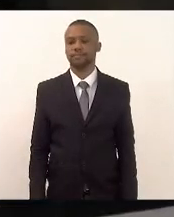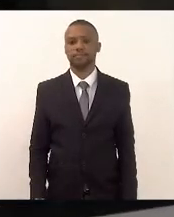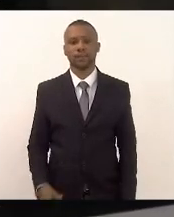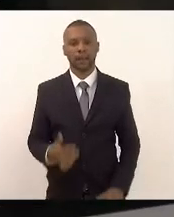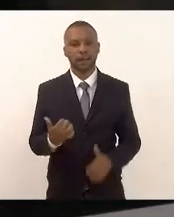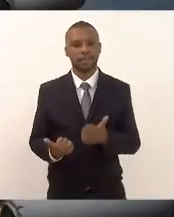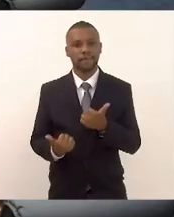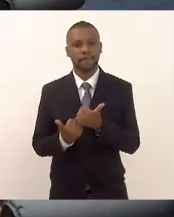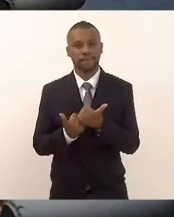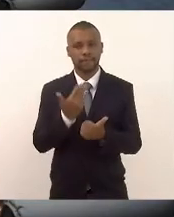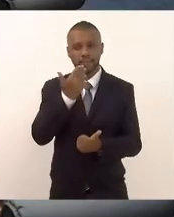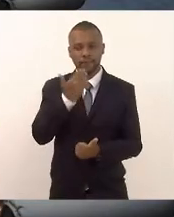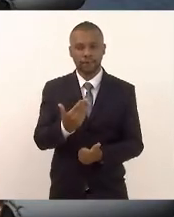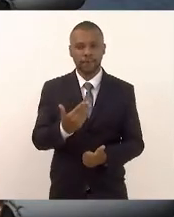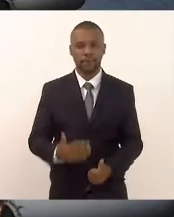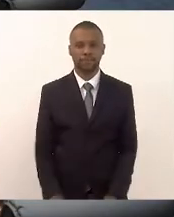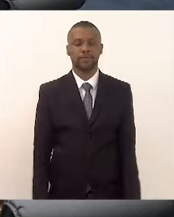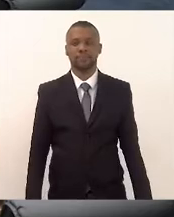Favorável.